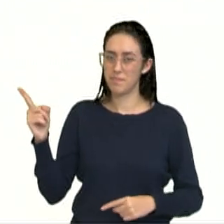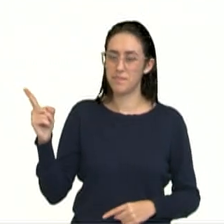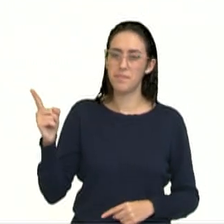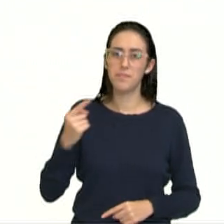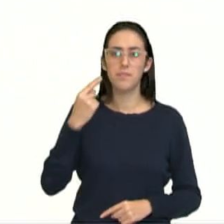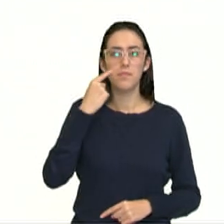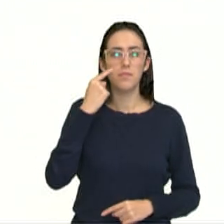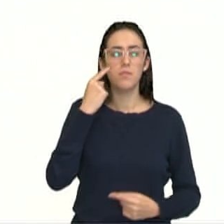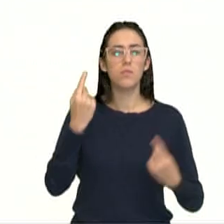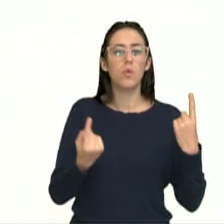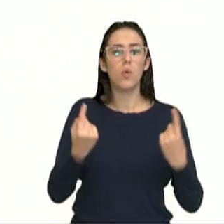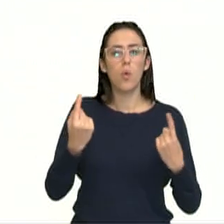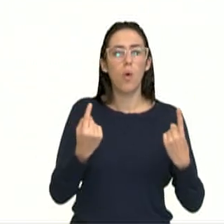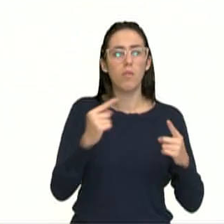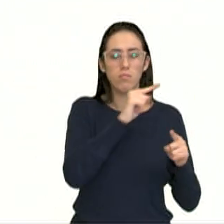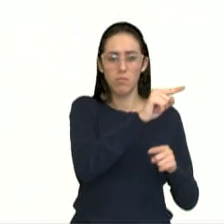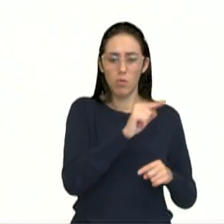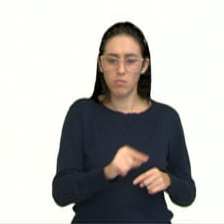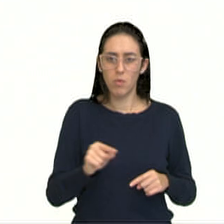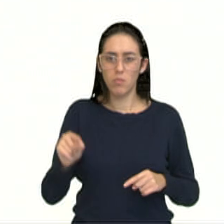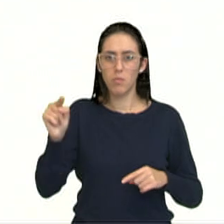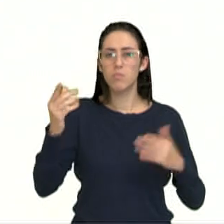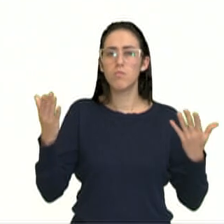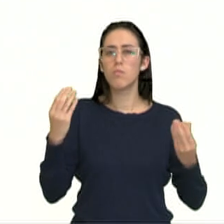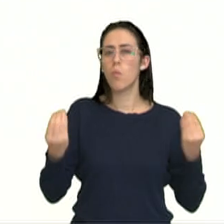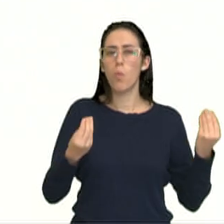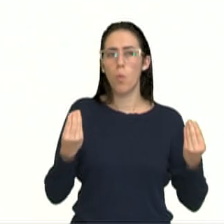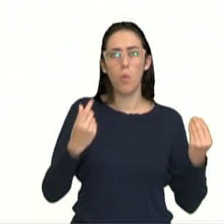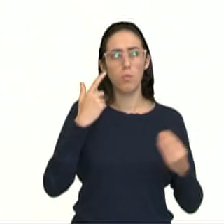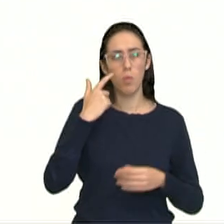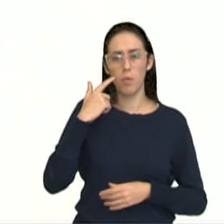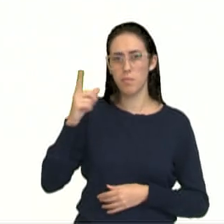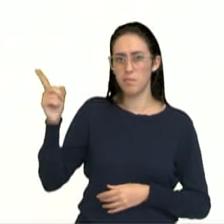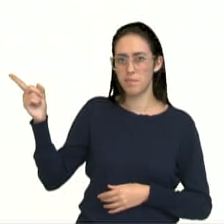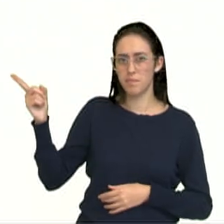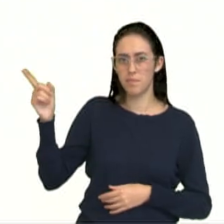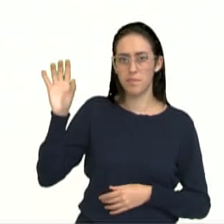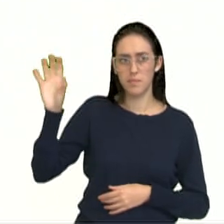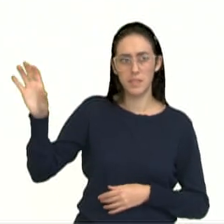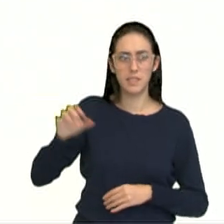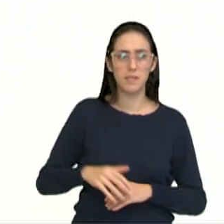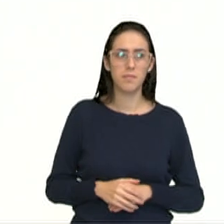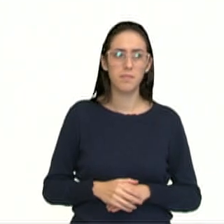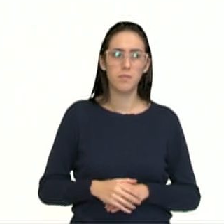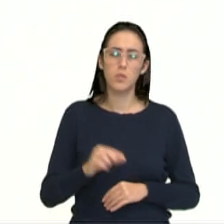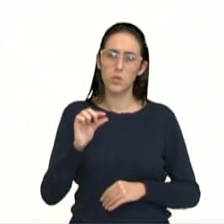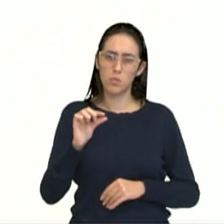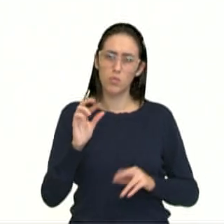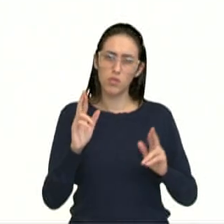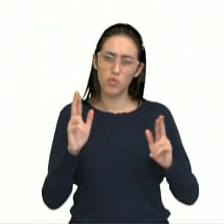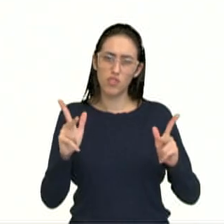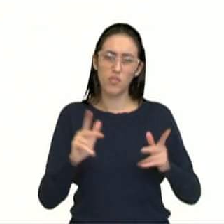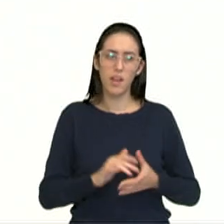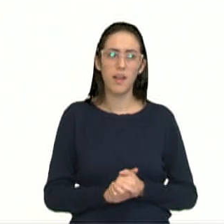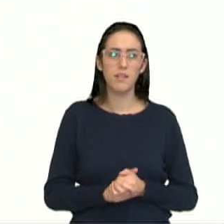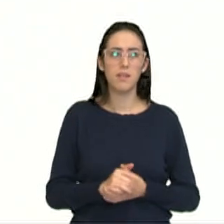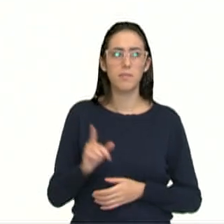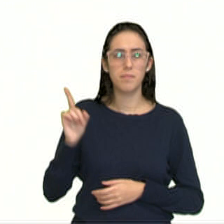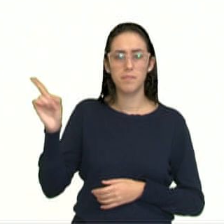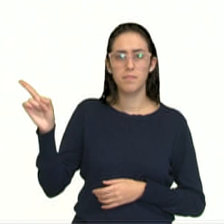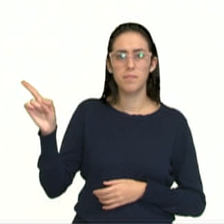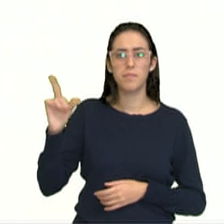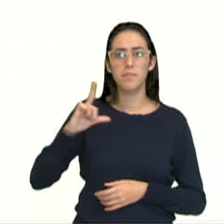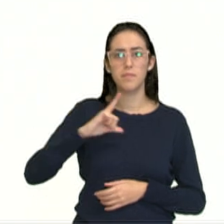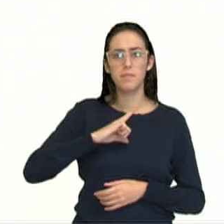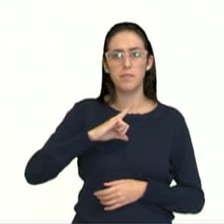verifico quais são os pontos. Como que fica daí o meu gráfico? Olha, então, um pouquinho diferente, né? O gráfico